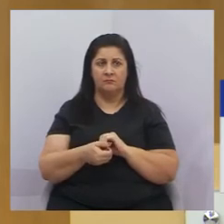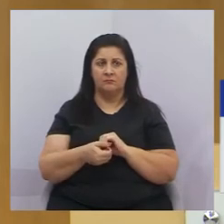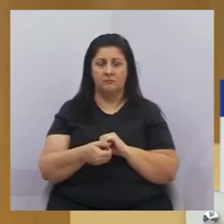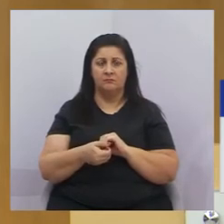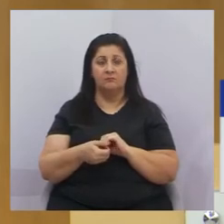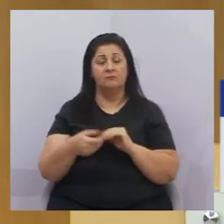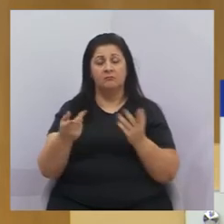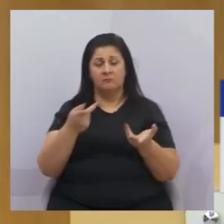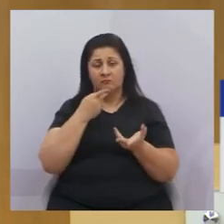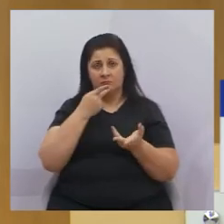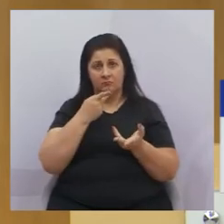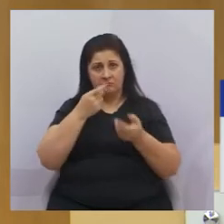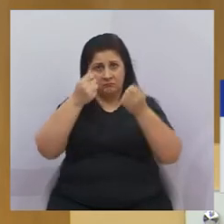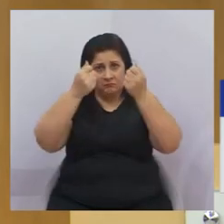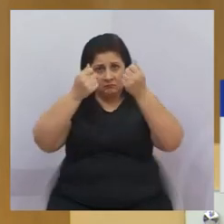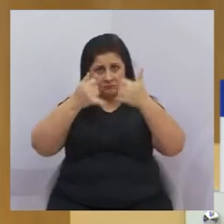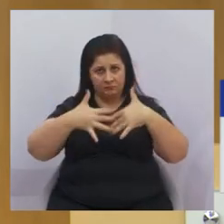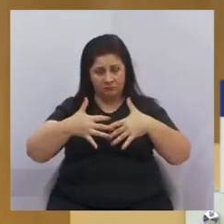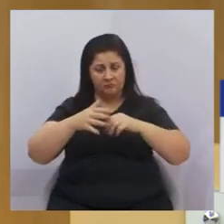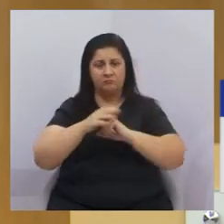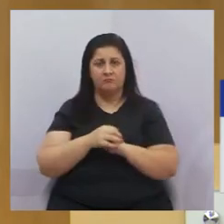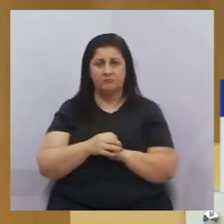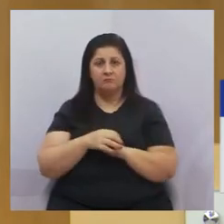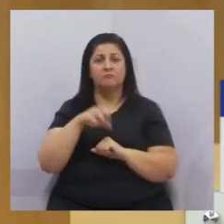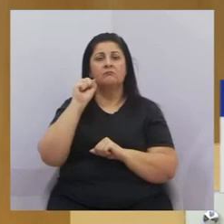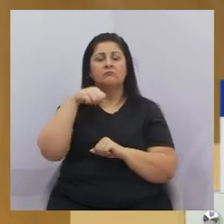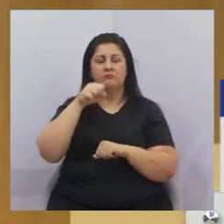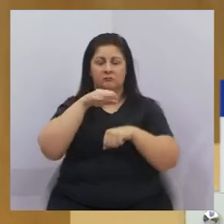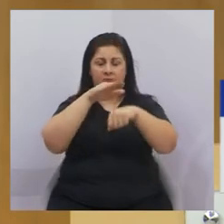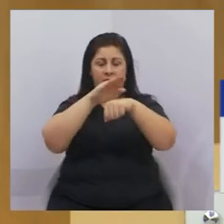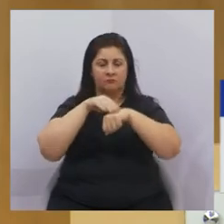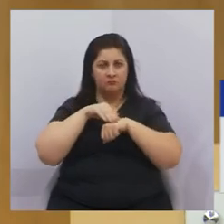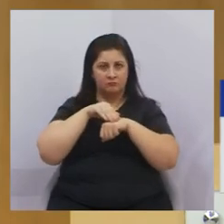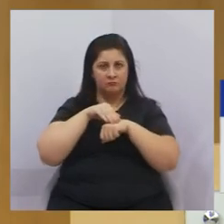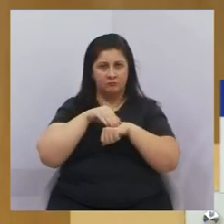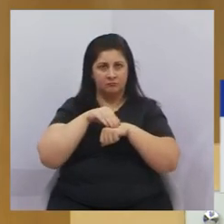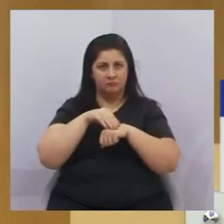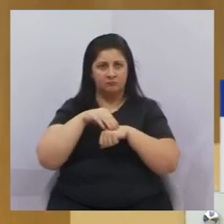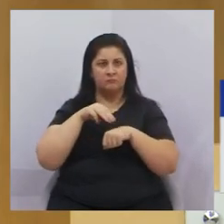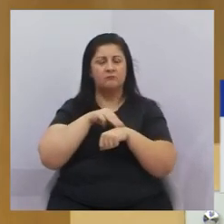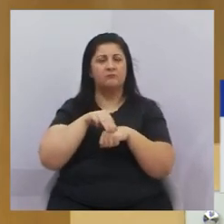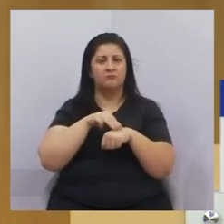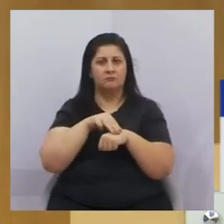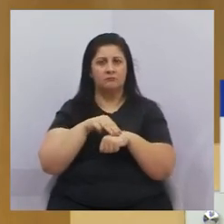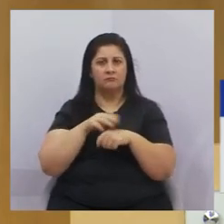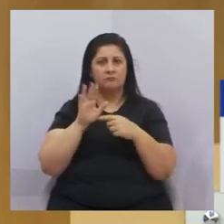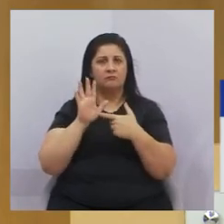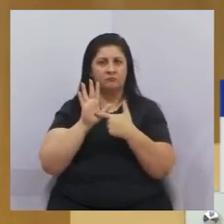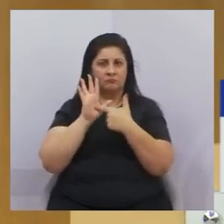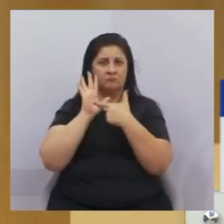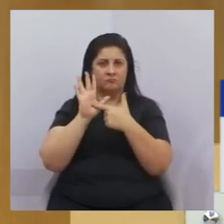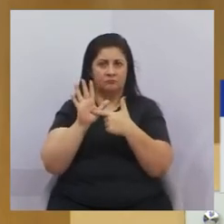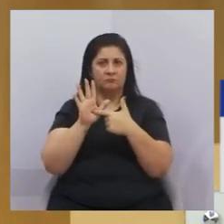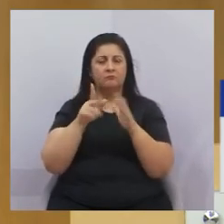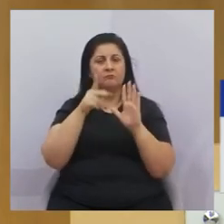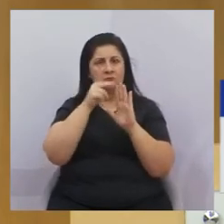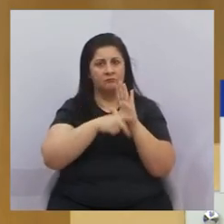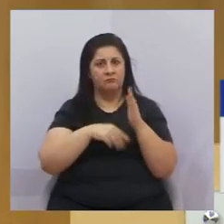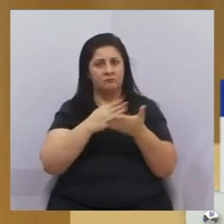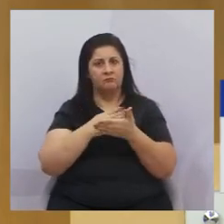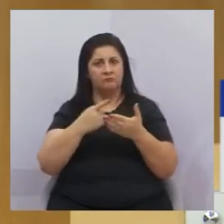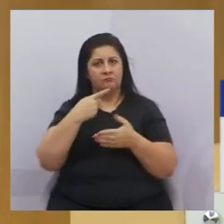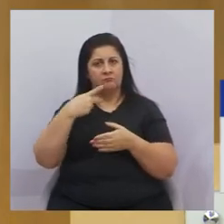a minha fala dizendo a você que há, sim, um chamamento para discussão. O projeto está na casa, está aqui, ó, desde o dia